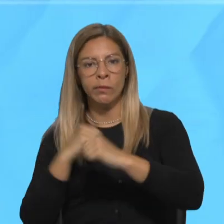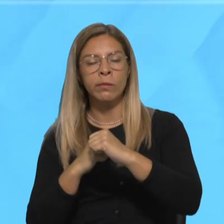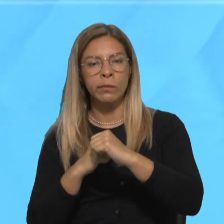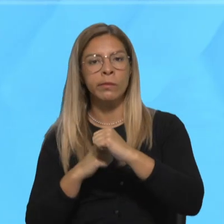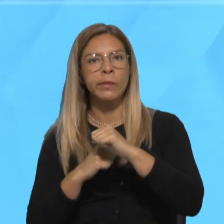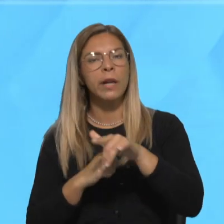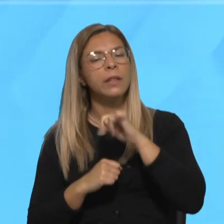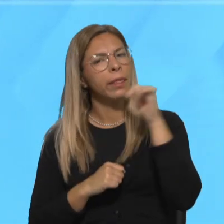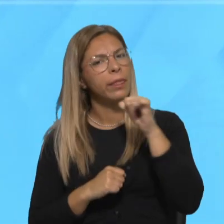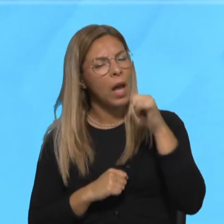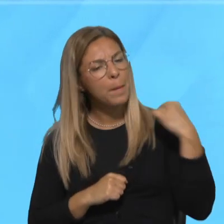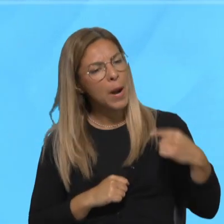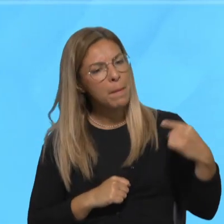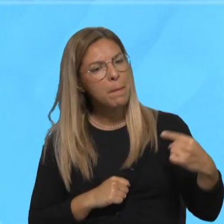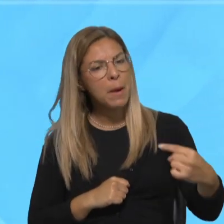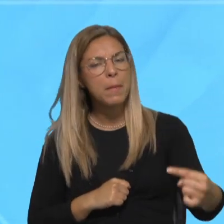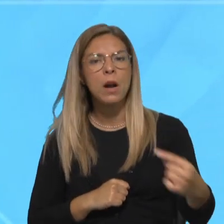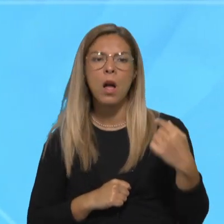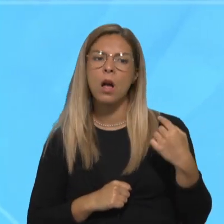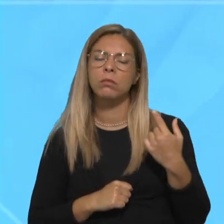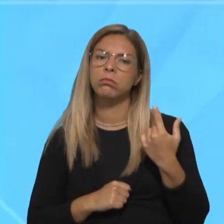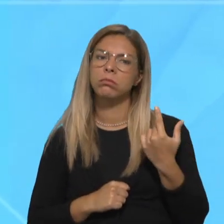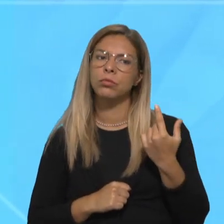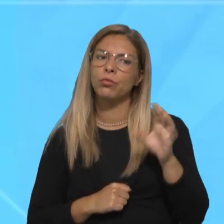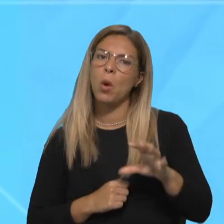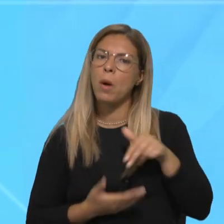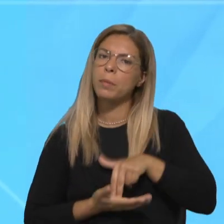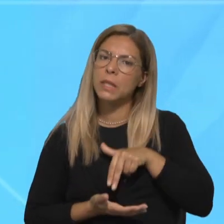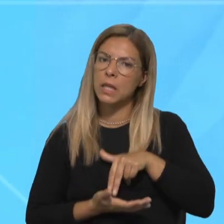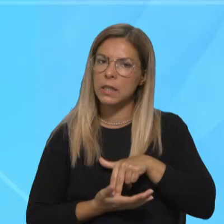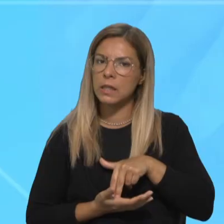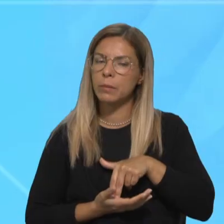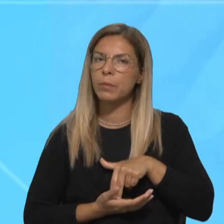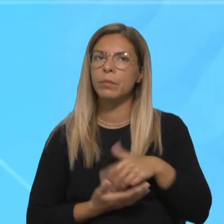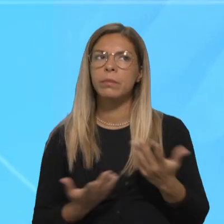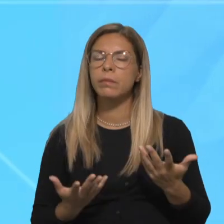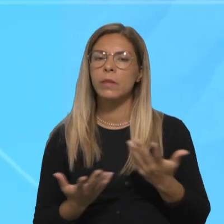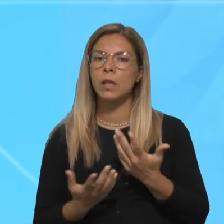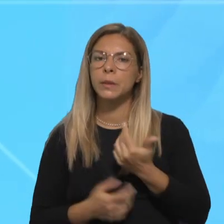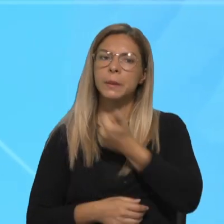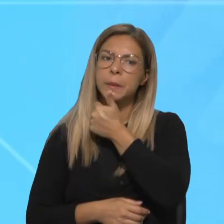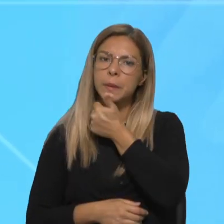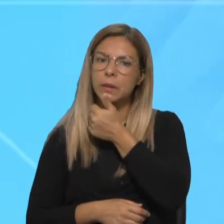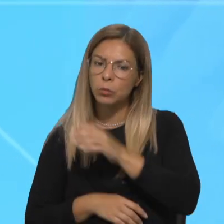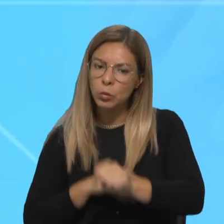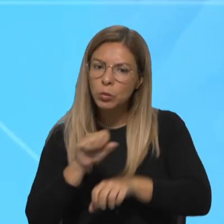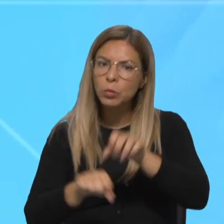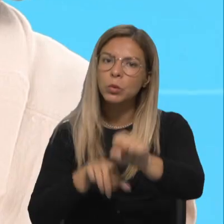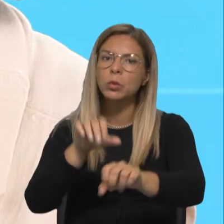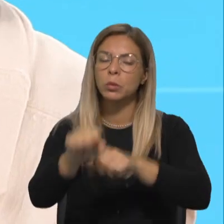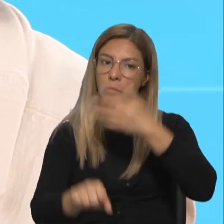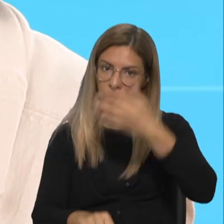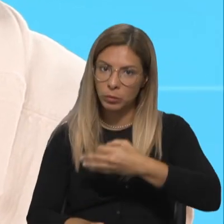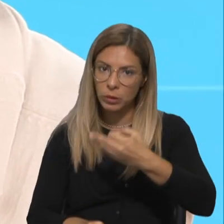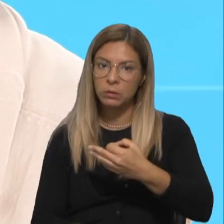no cotidiano, no dia-a-dia, e aí enfim, concretizar aí a experiência crente.